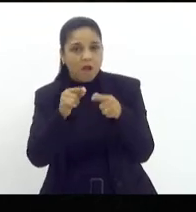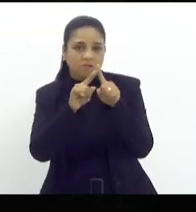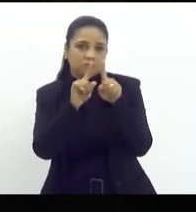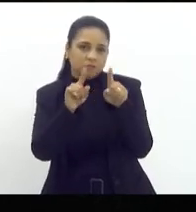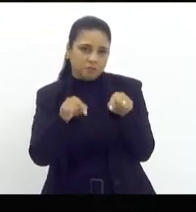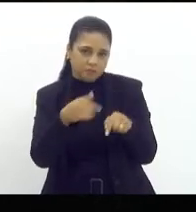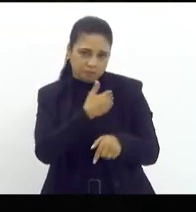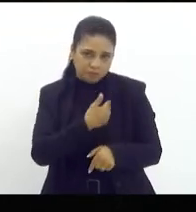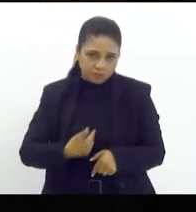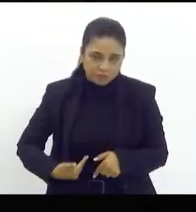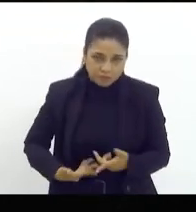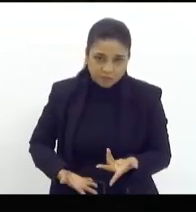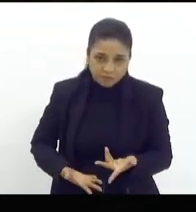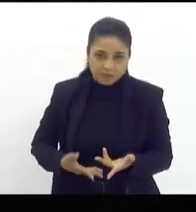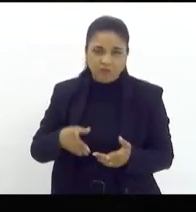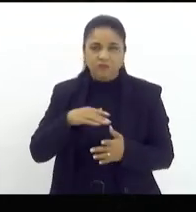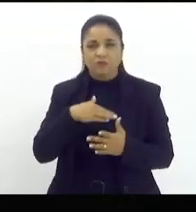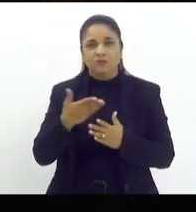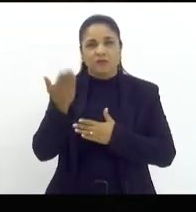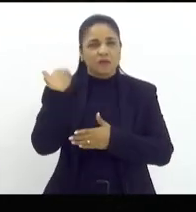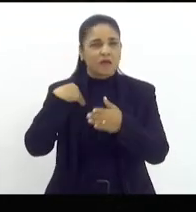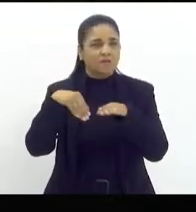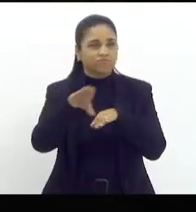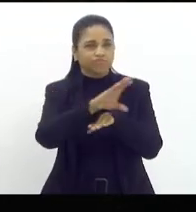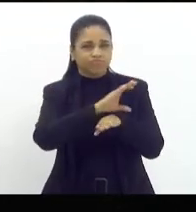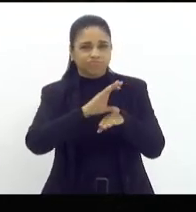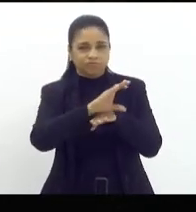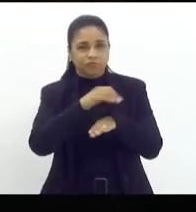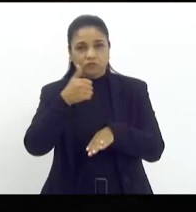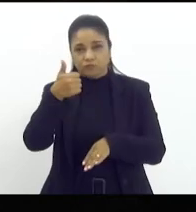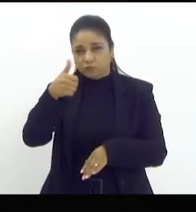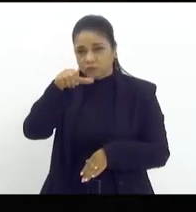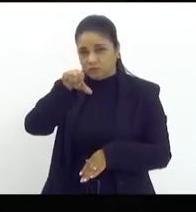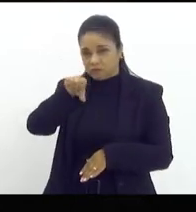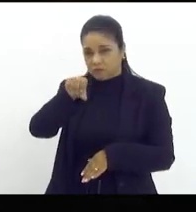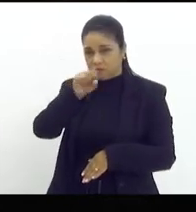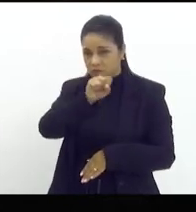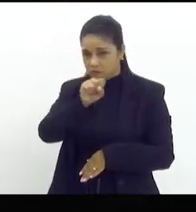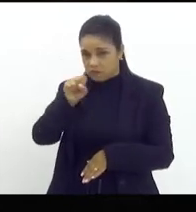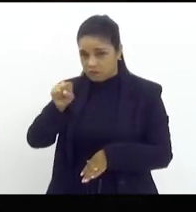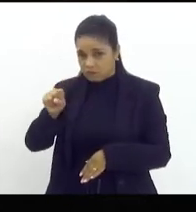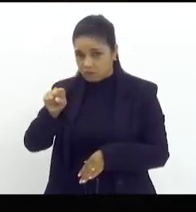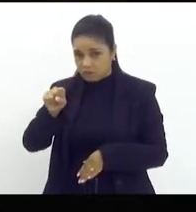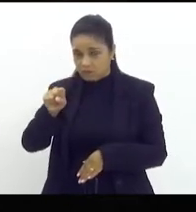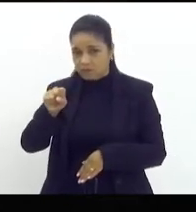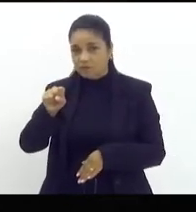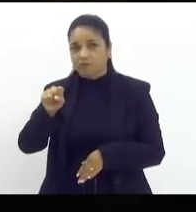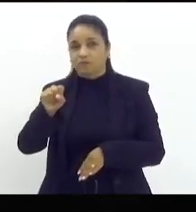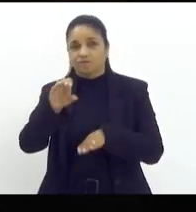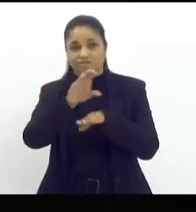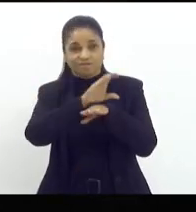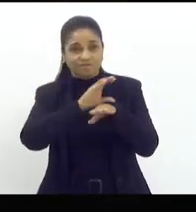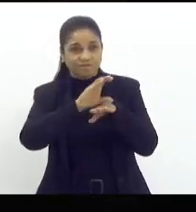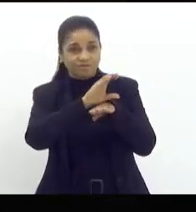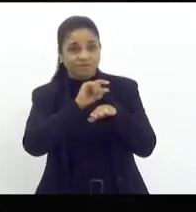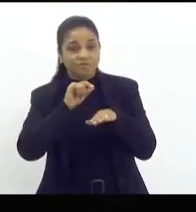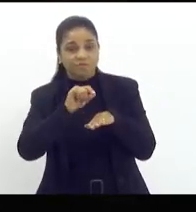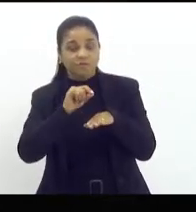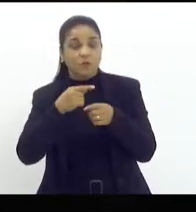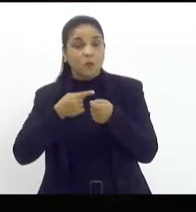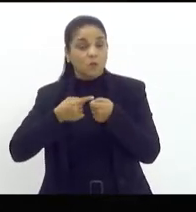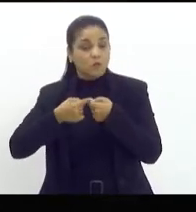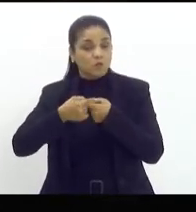se promulgou a Constituição de 88 se deu como receita dos Municípios